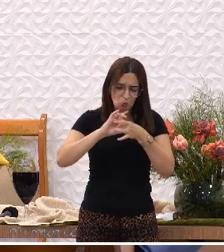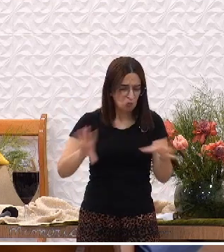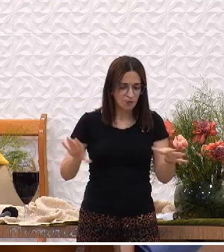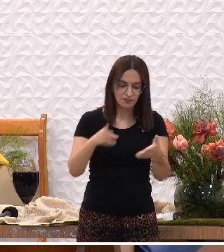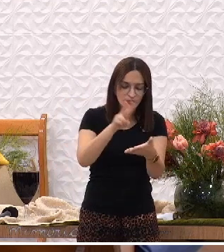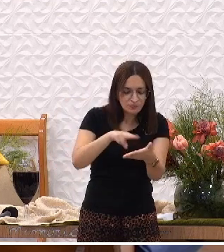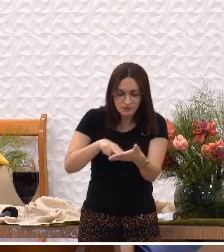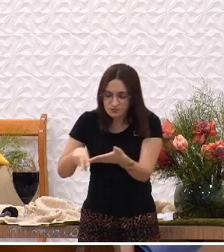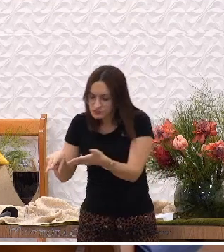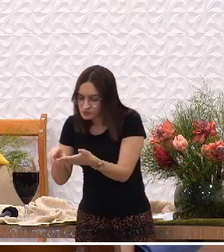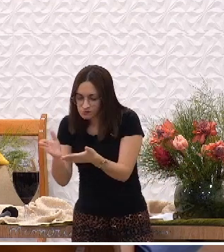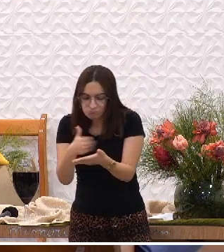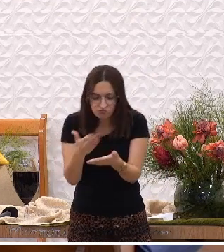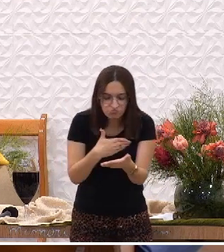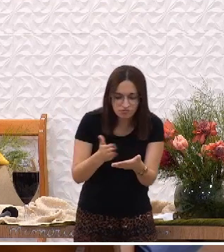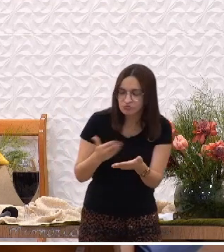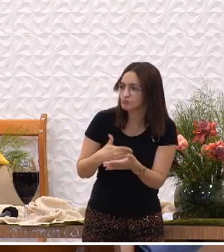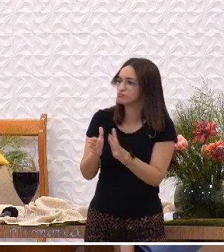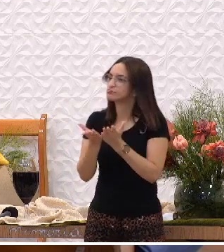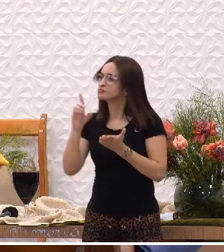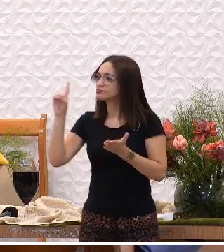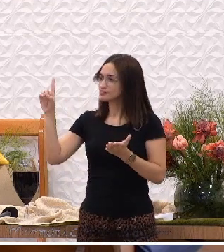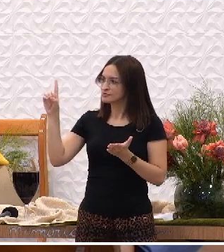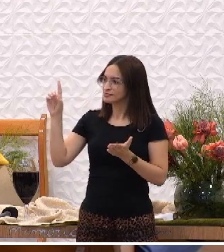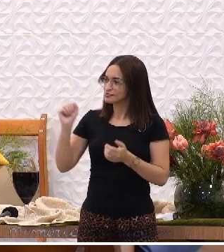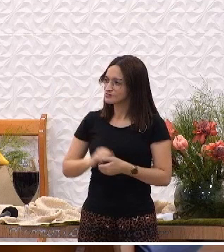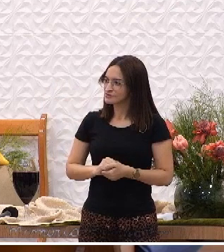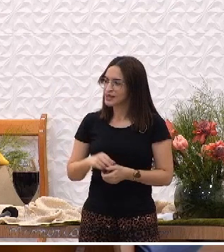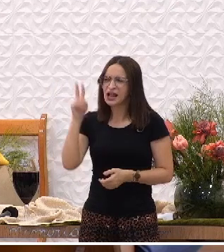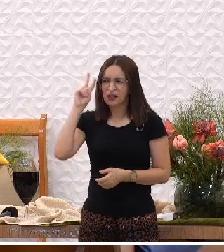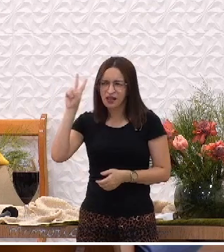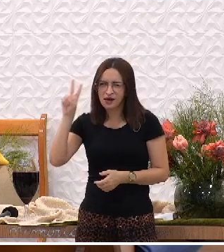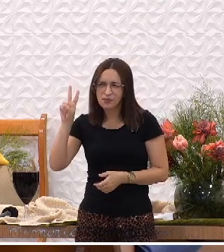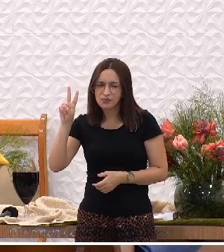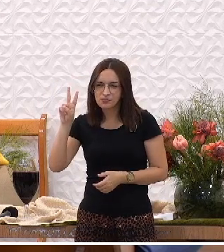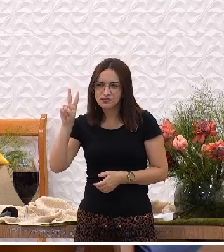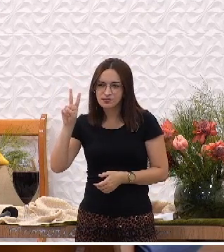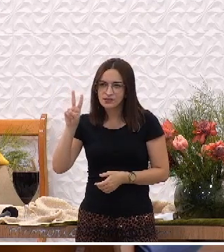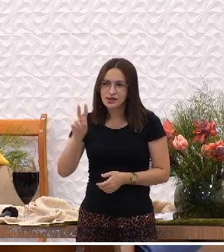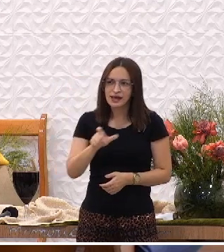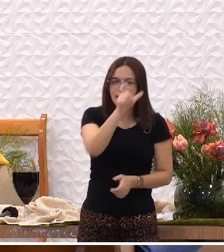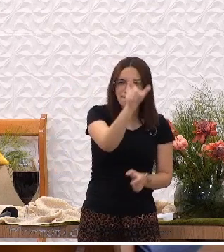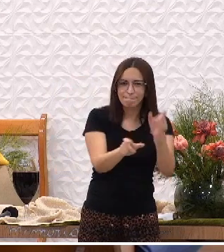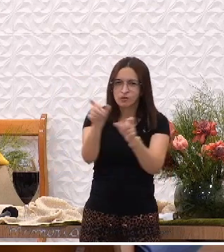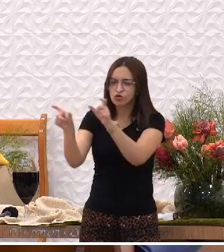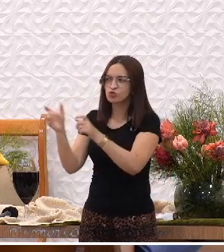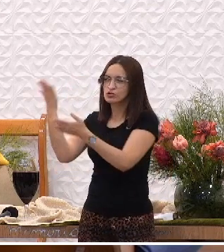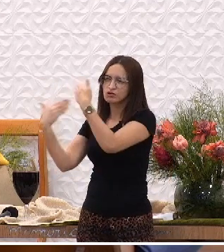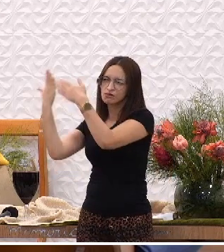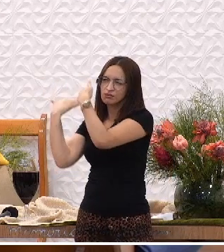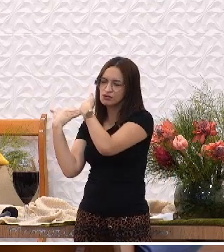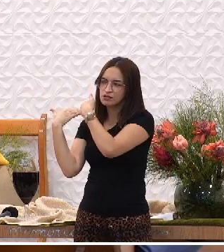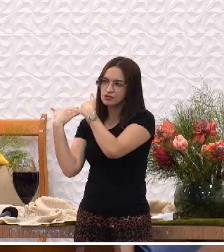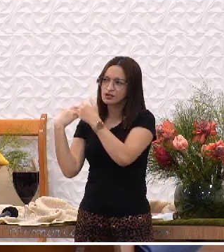reformadores ensinavam a livre interpretação das Escrituras, e não é verdade, tá? A gente não tem liberdade para